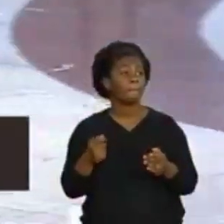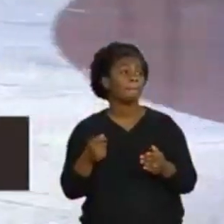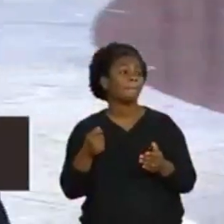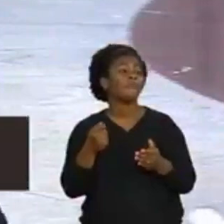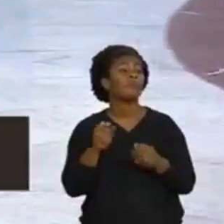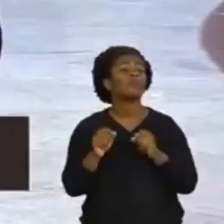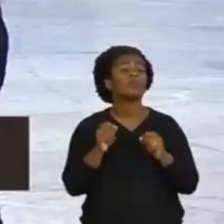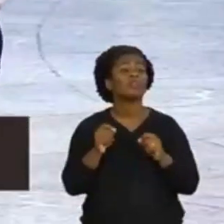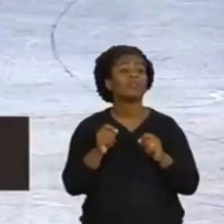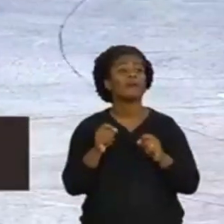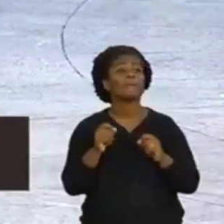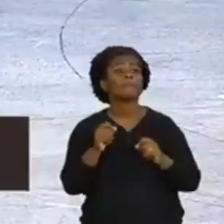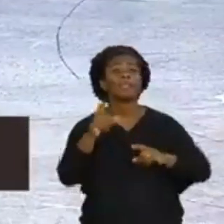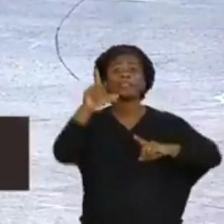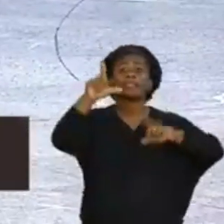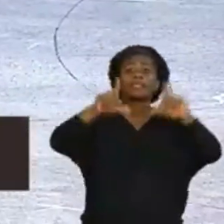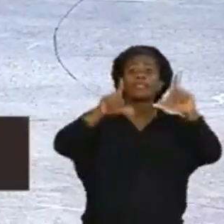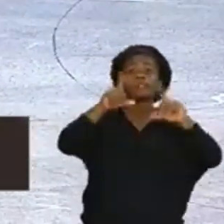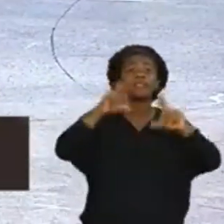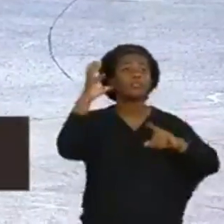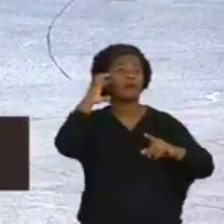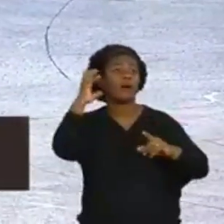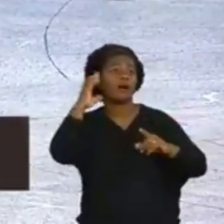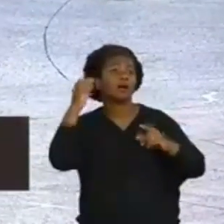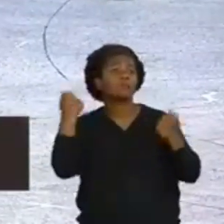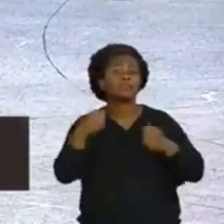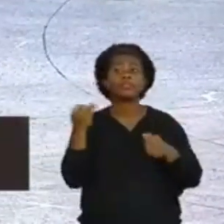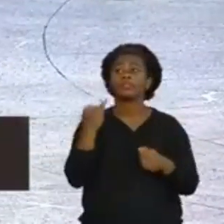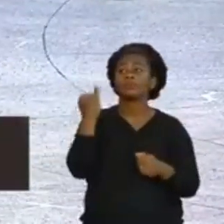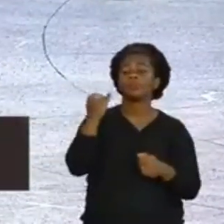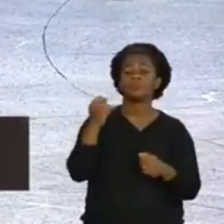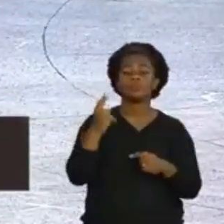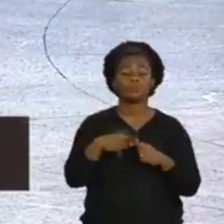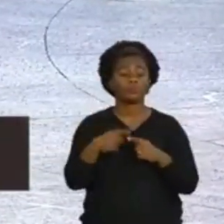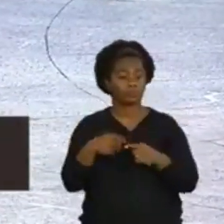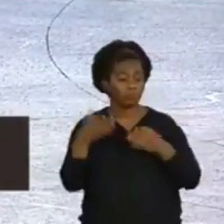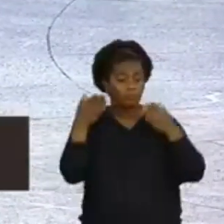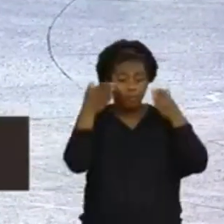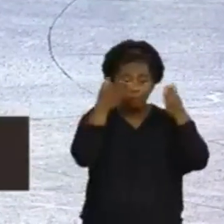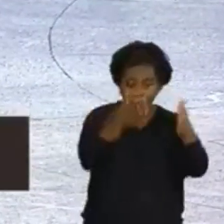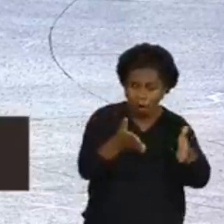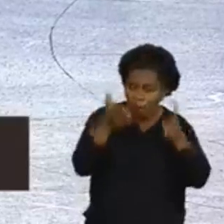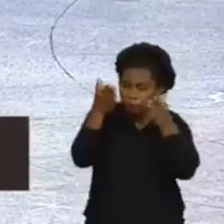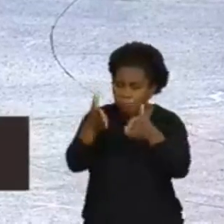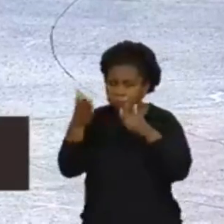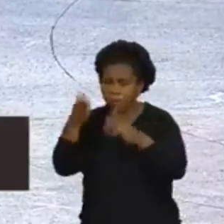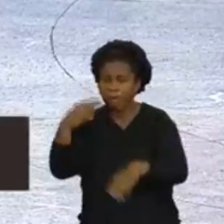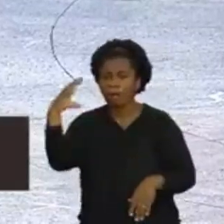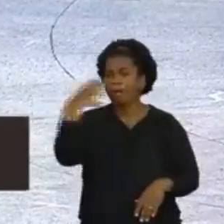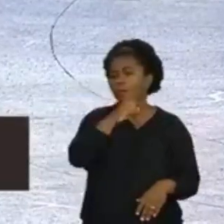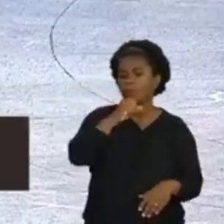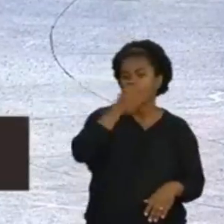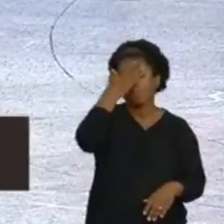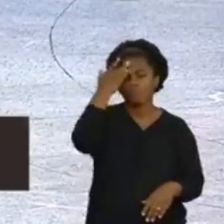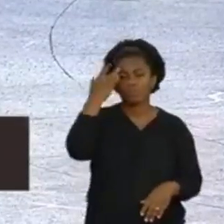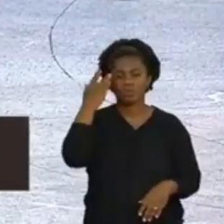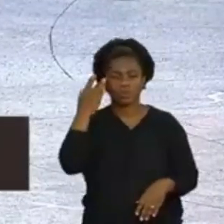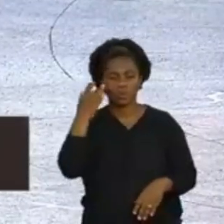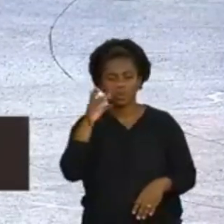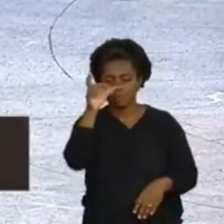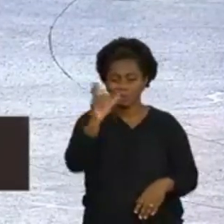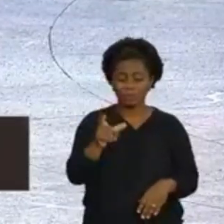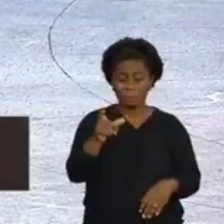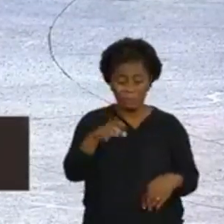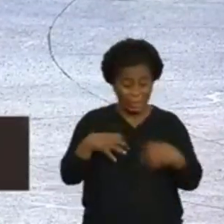A gente alcança pessoas que estão para tirar a própria vida. No momento que elas estão no desespero, nós chegamos ali com